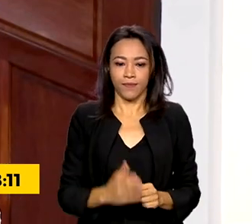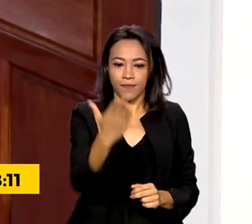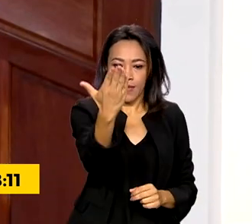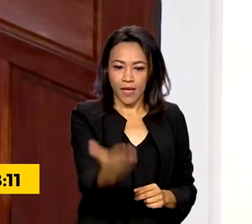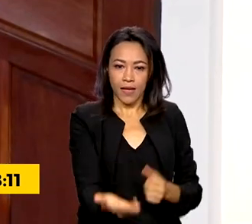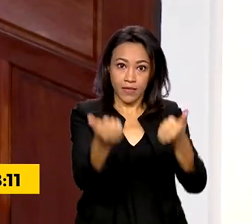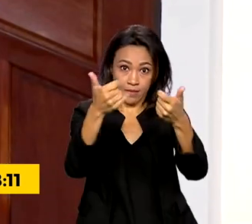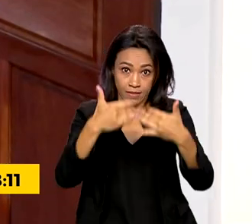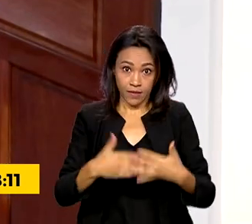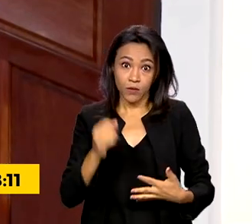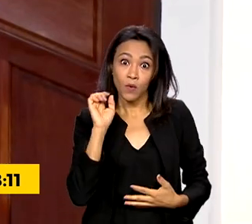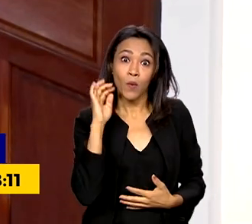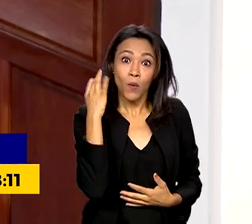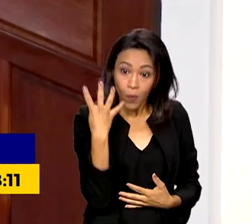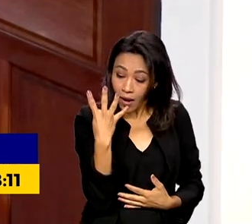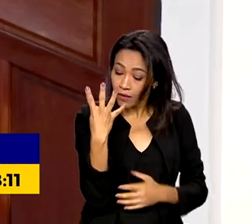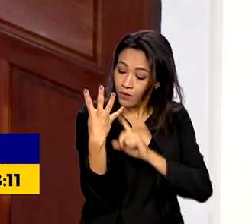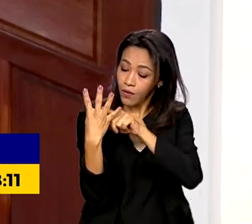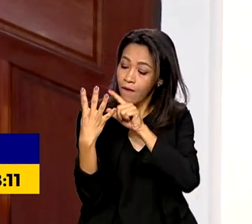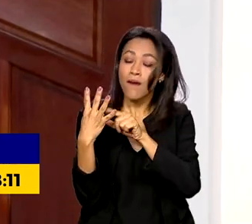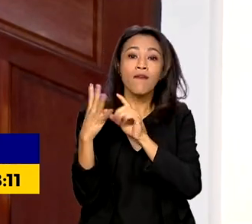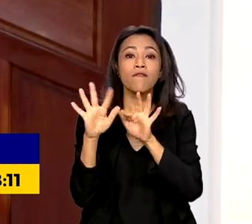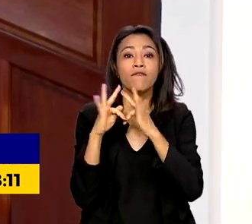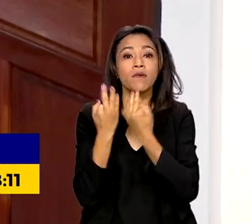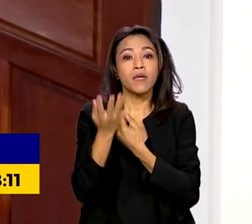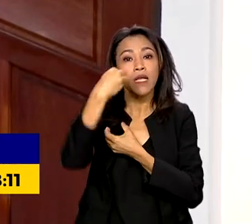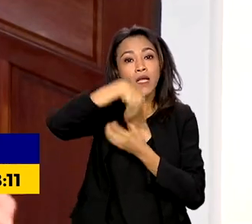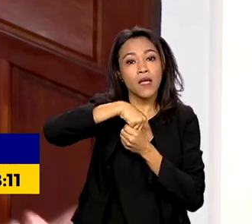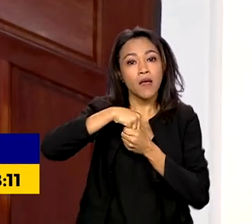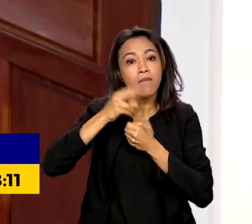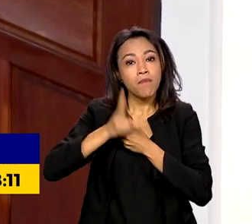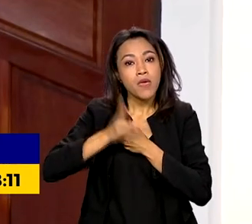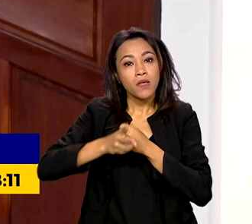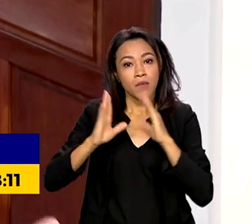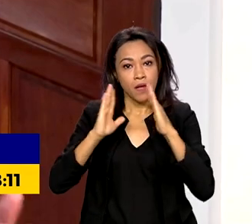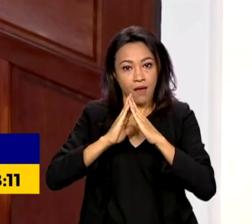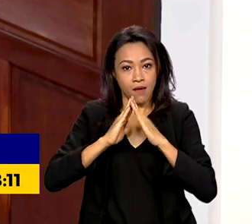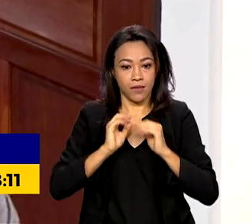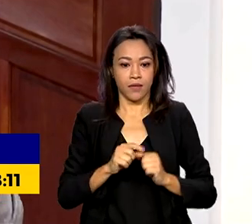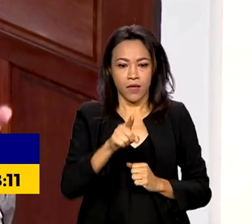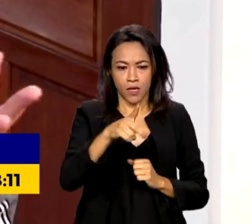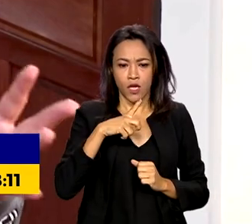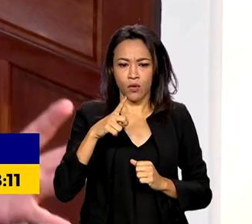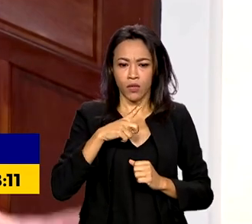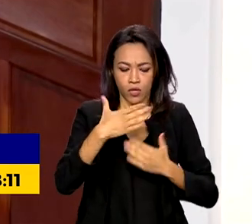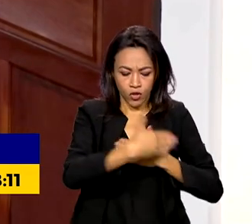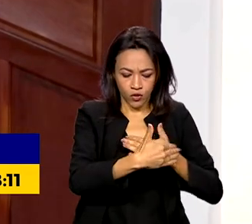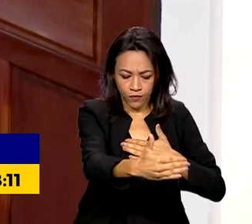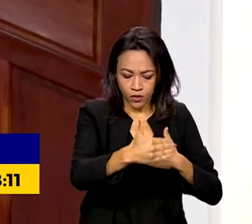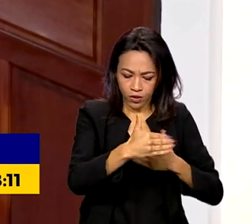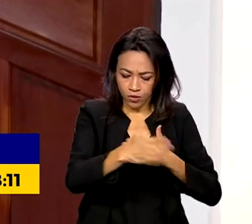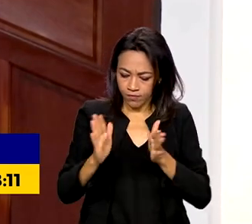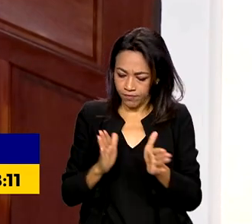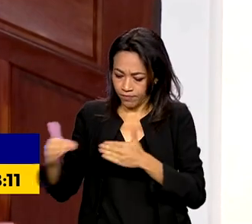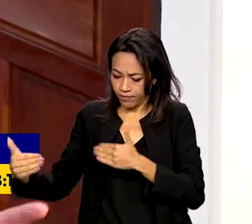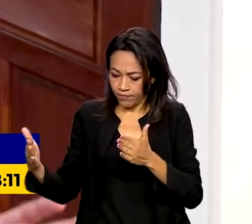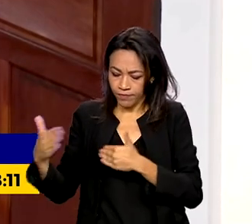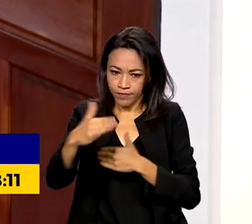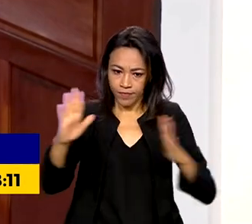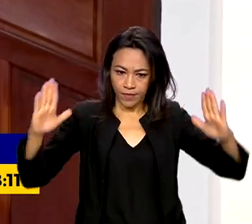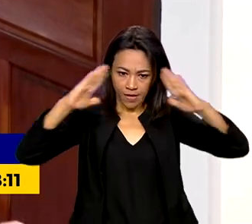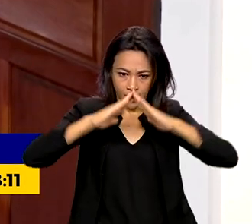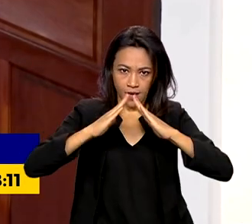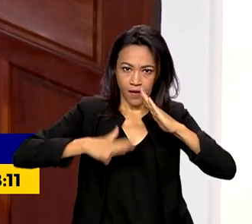4 famílias morando na mesma casa. Eu tenho 2 peças no fundo, dividida, e o banheiro.